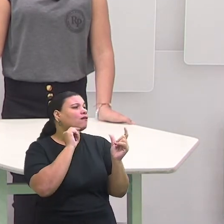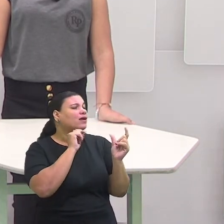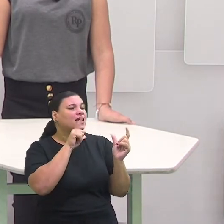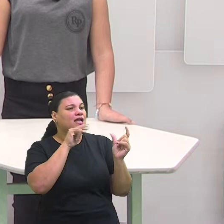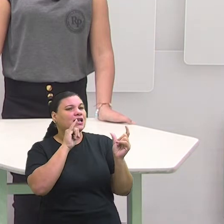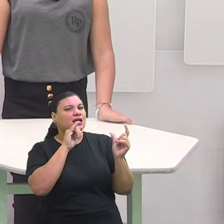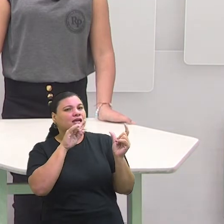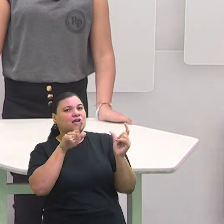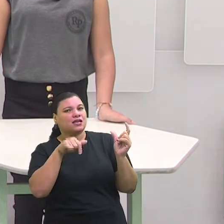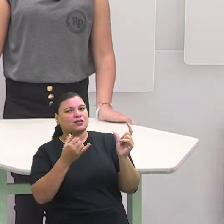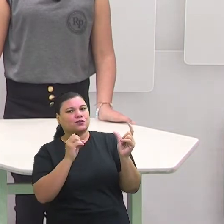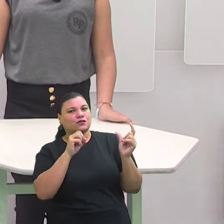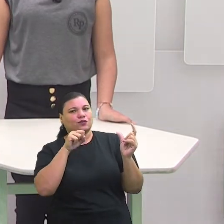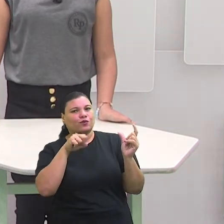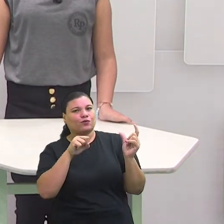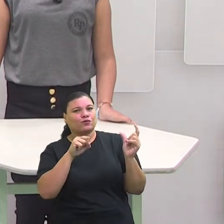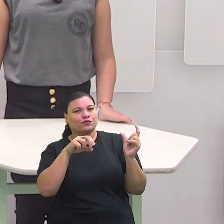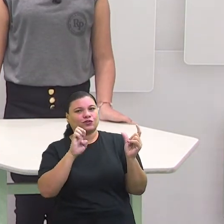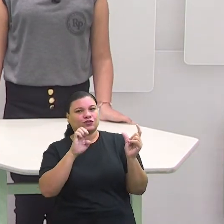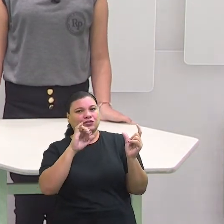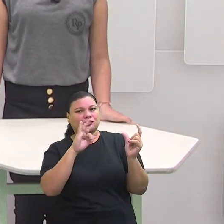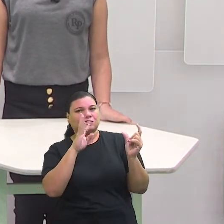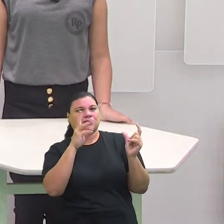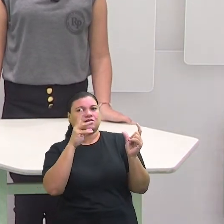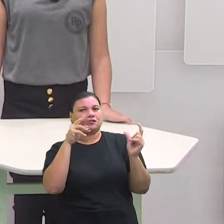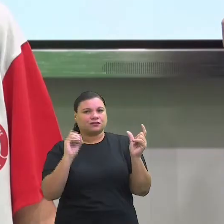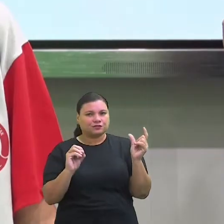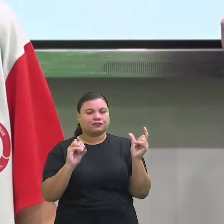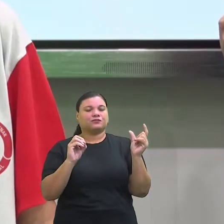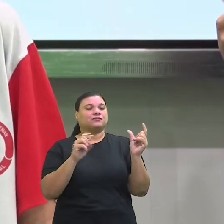lisonjeiro. Lisonjeiro.